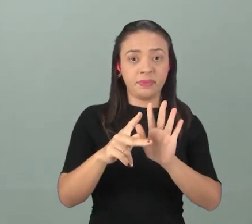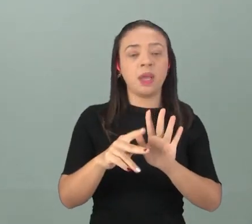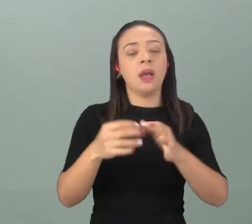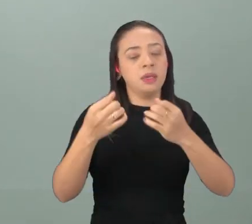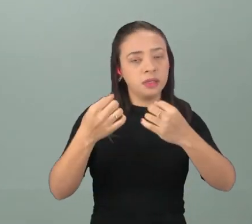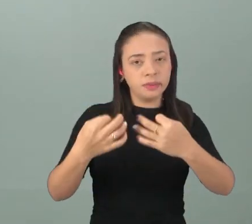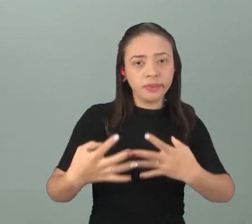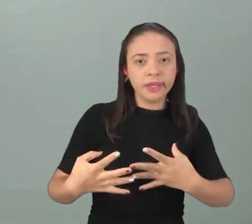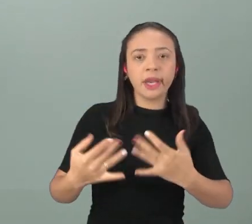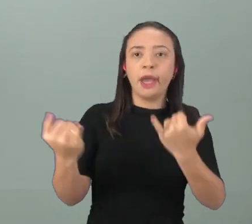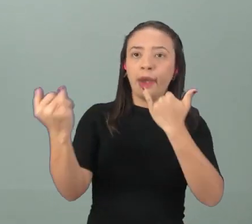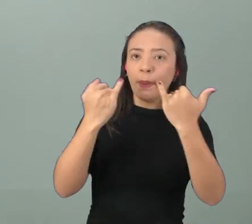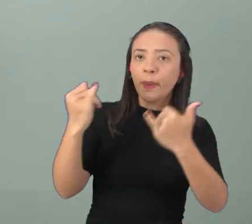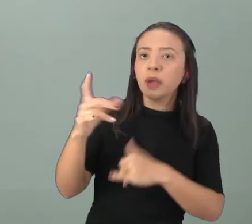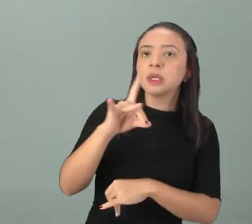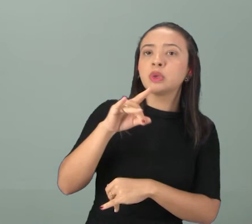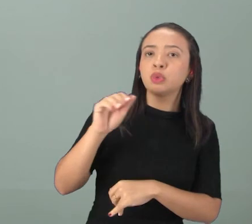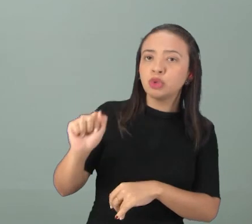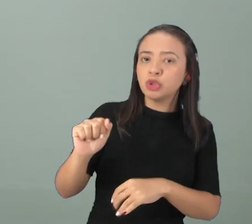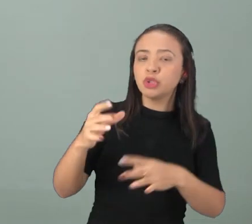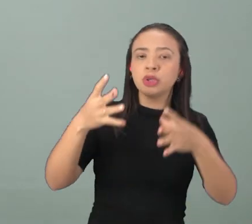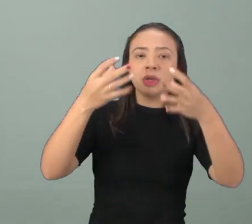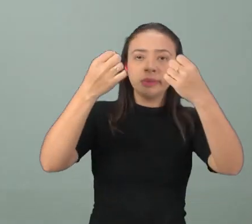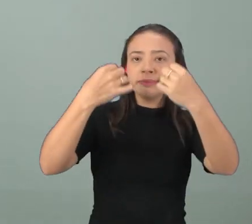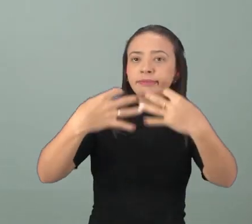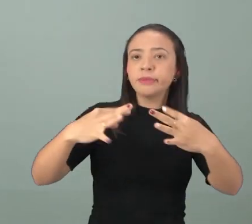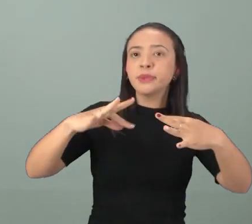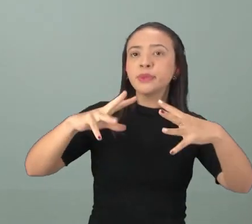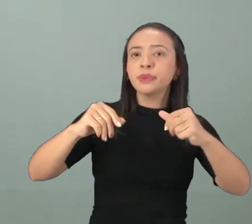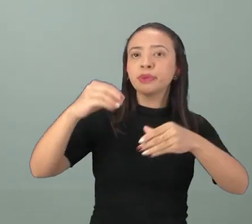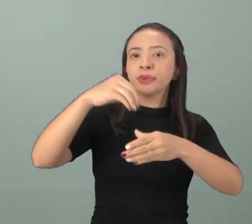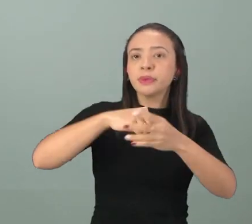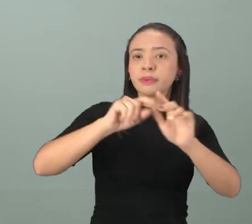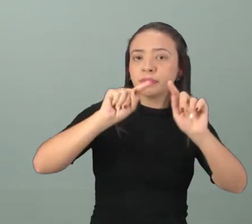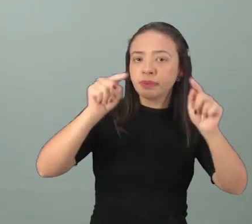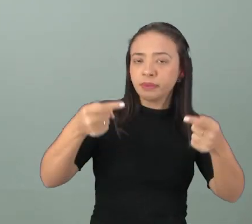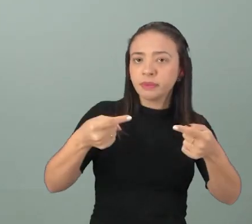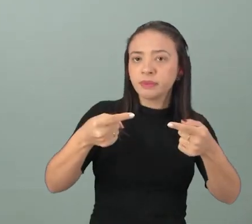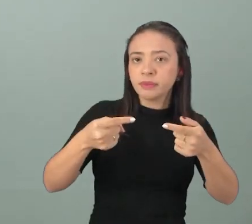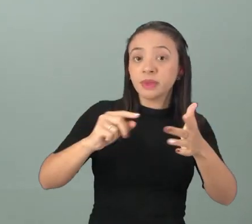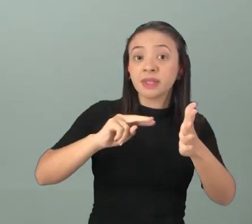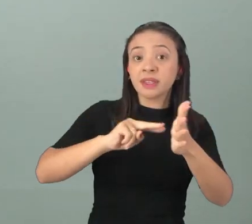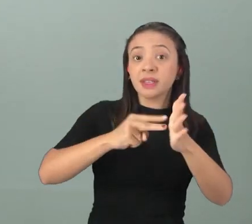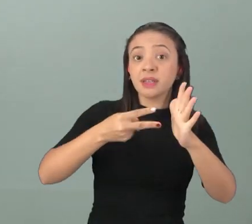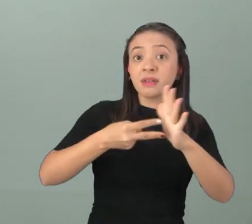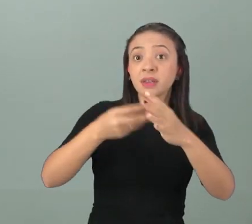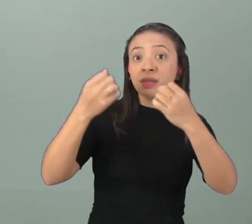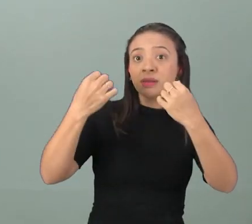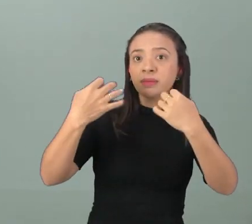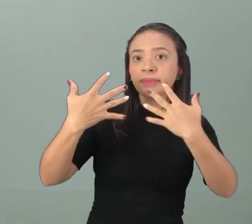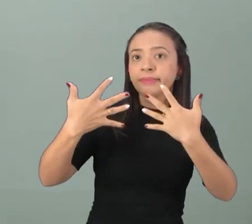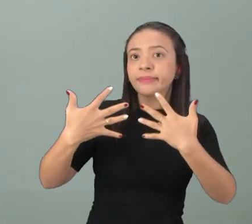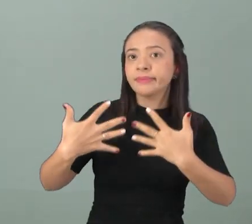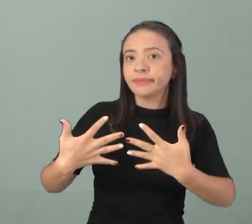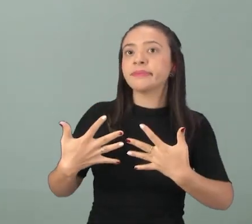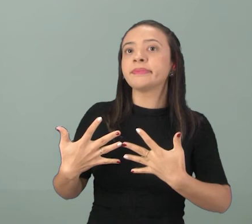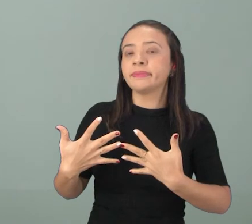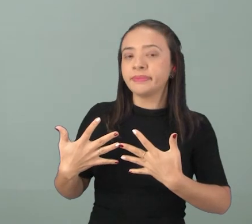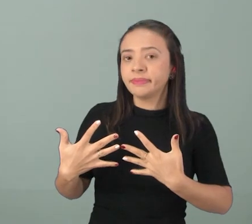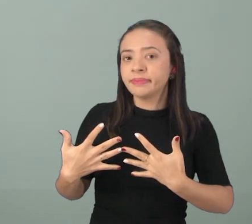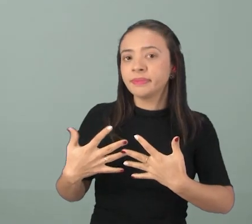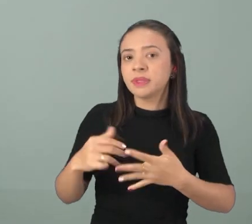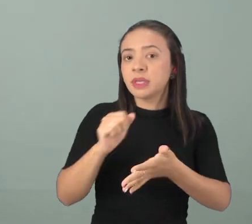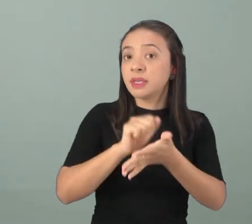a informação ou a data ali, a explicação entre parênteses, para você indicar que você está explicando algo que você,